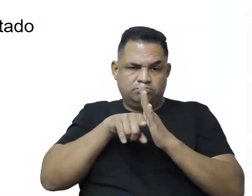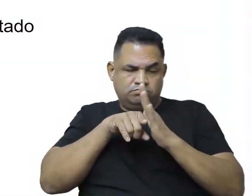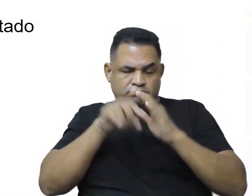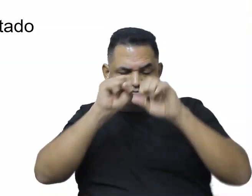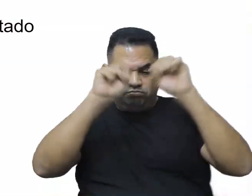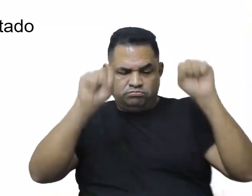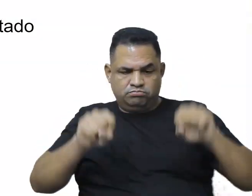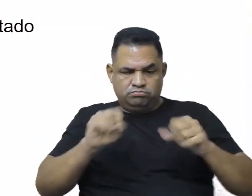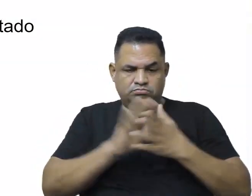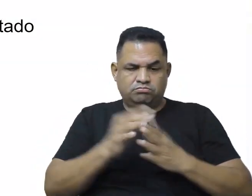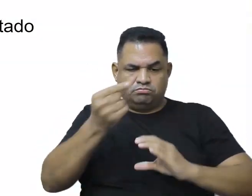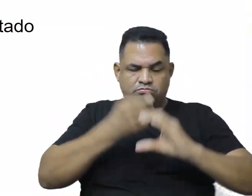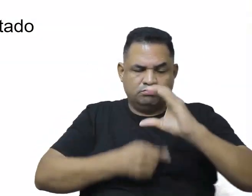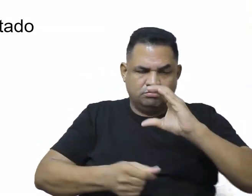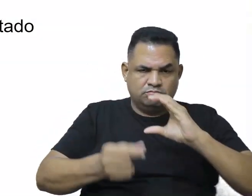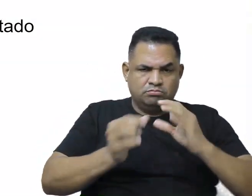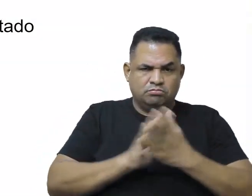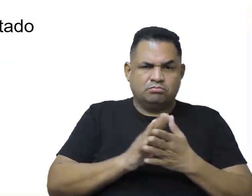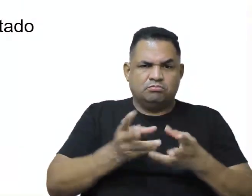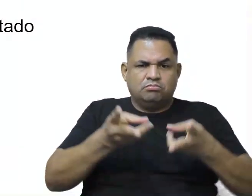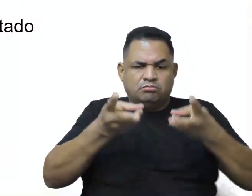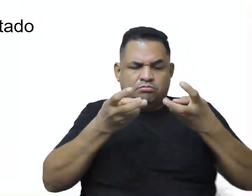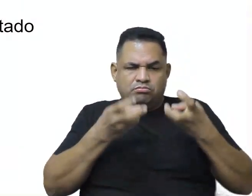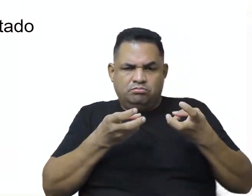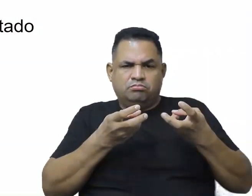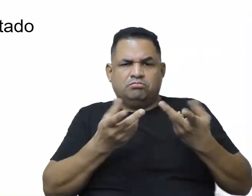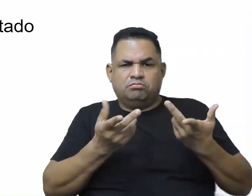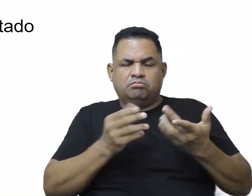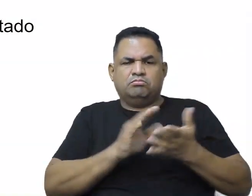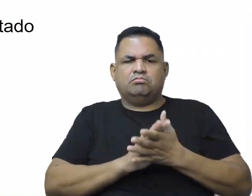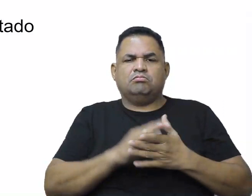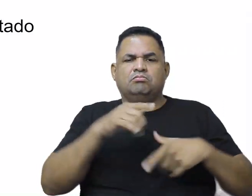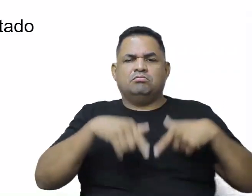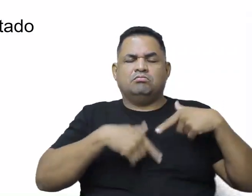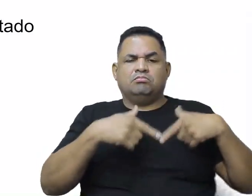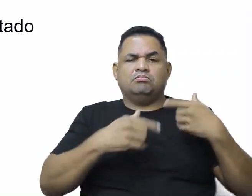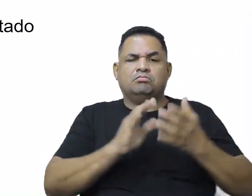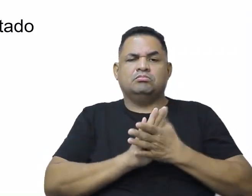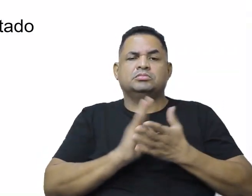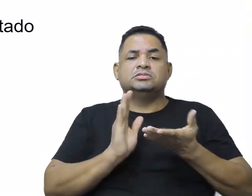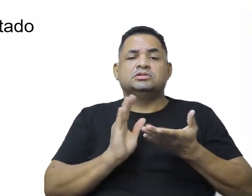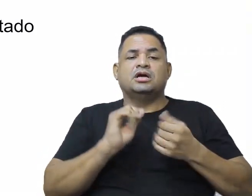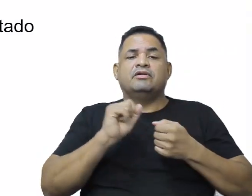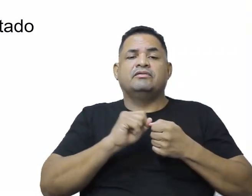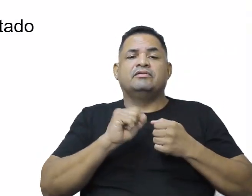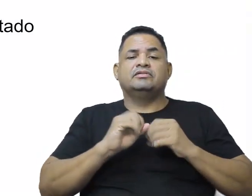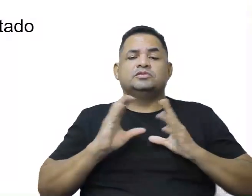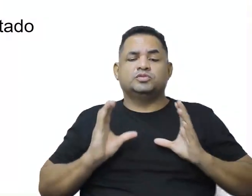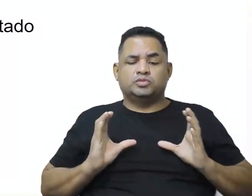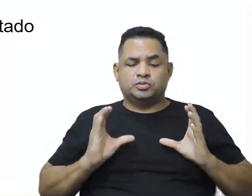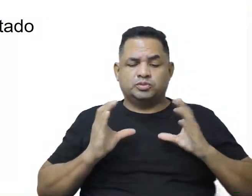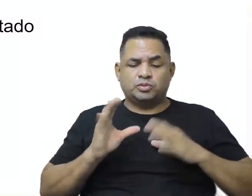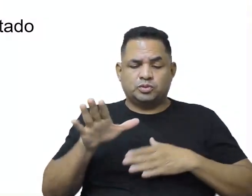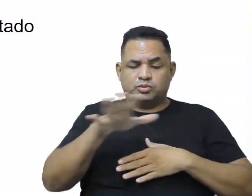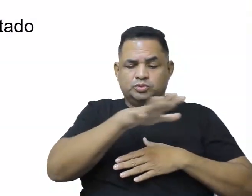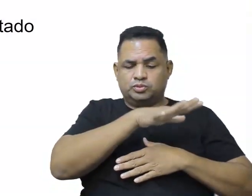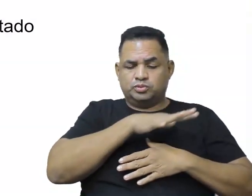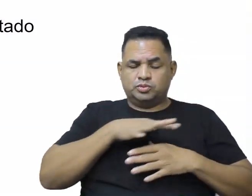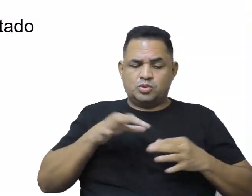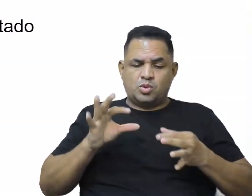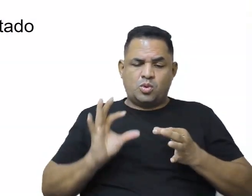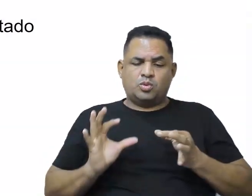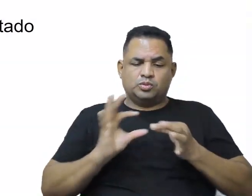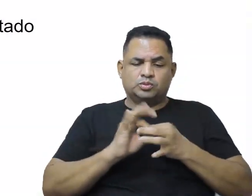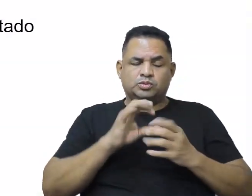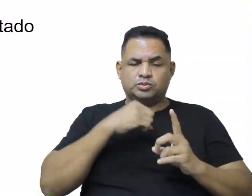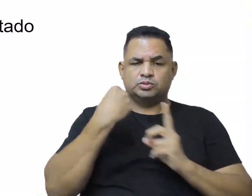capitalista e essa exploração do Trabalhador ele já faz uma análise da conjuntura social de